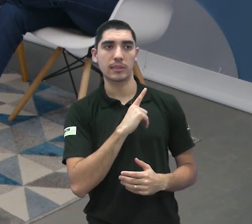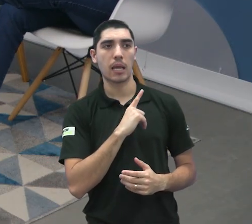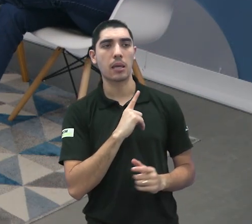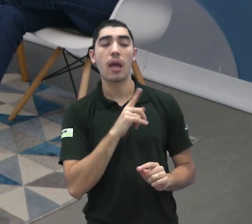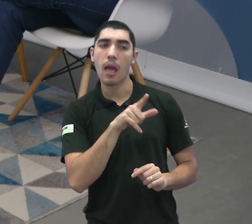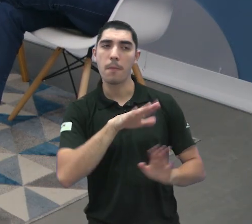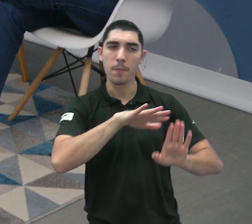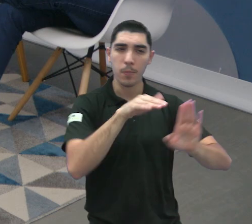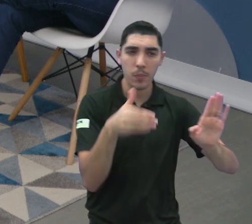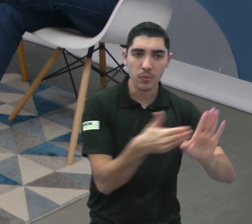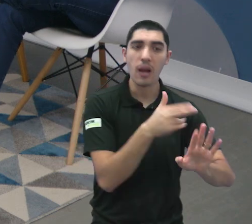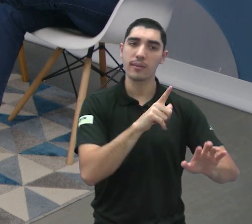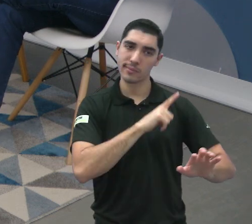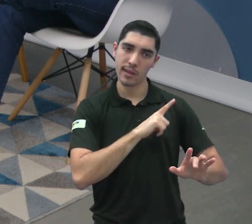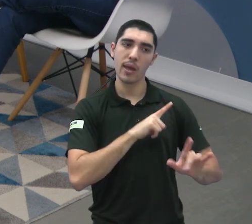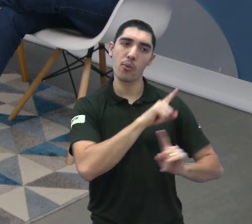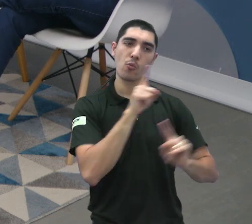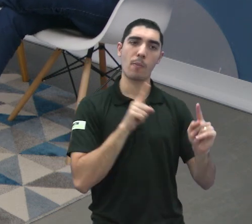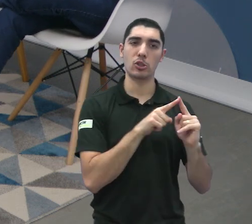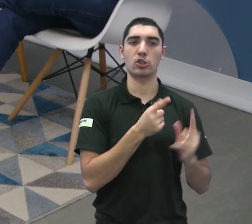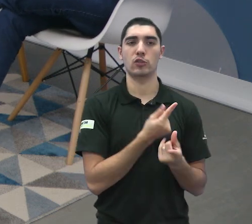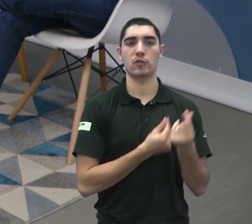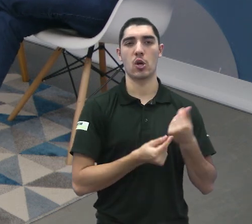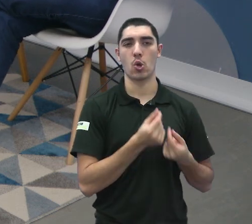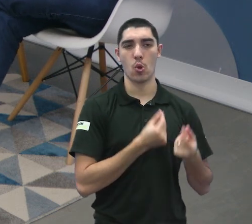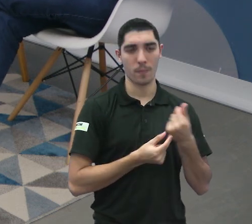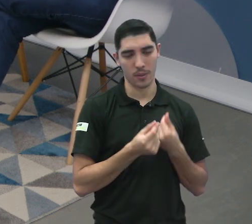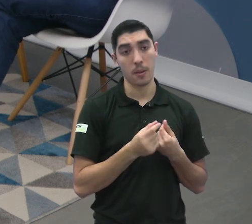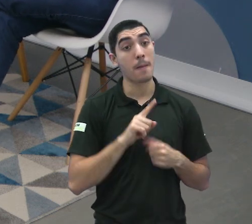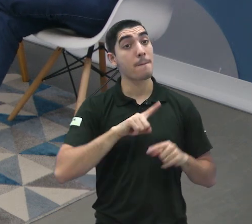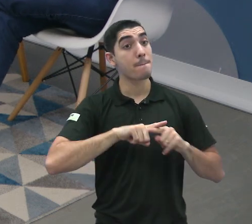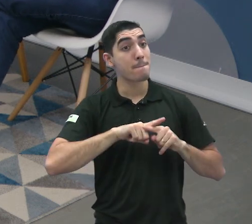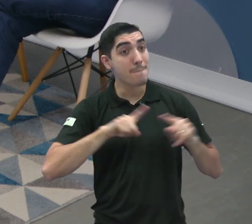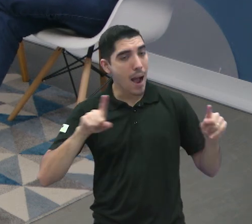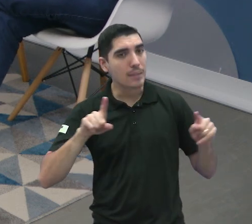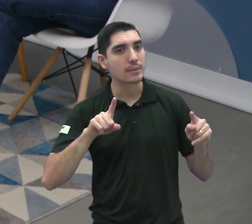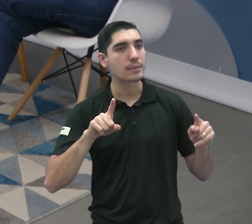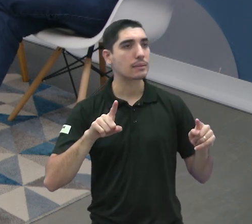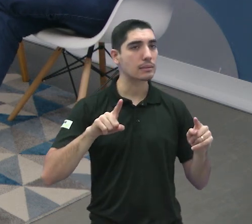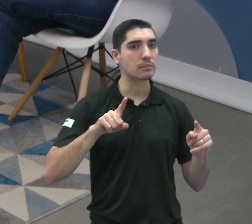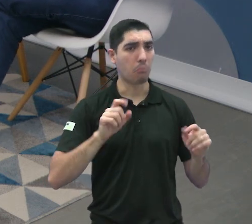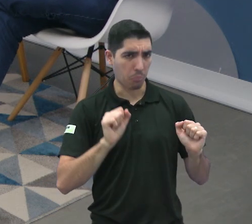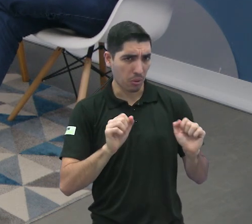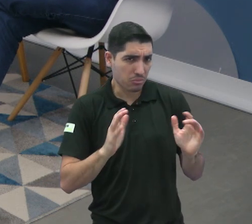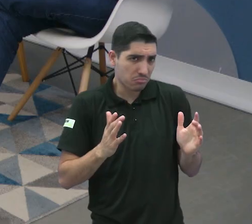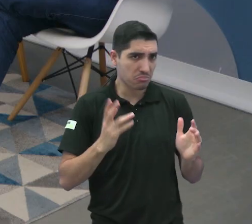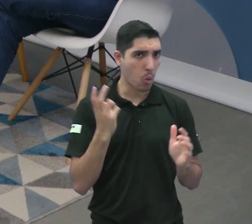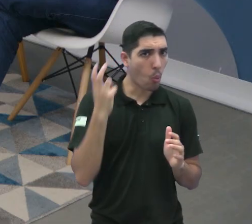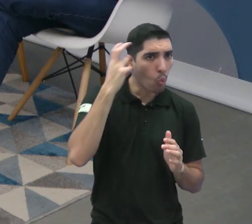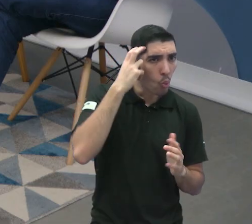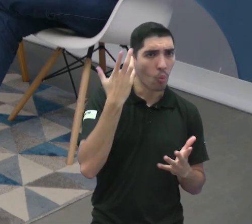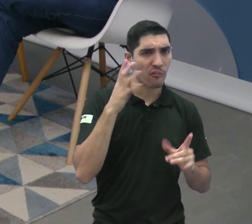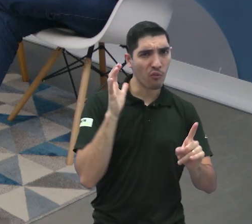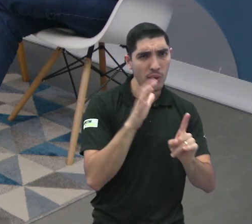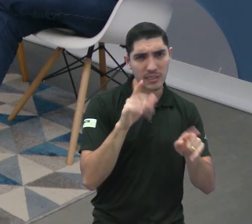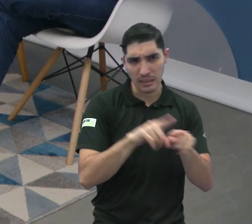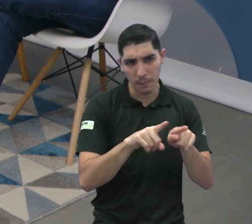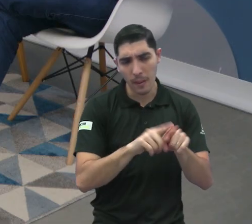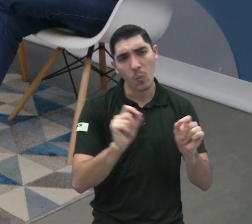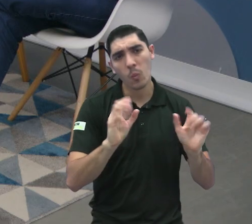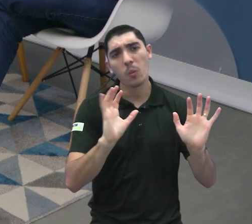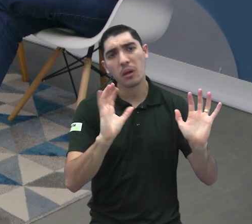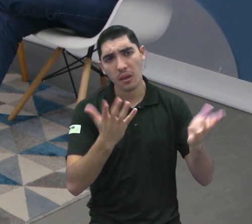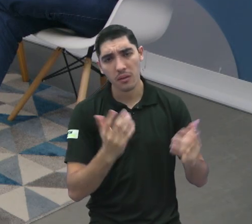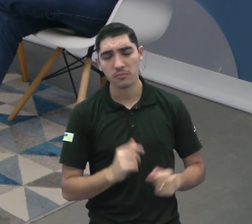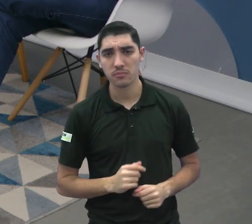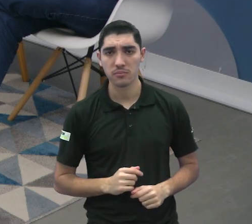vezes econômica, mas a justificativa que se é discutida acaba sendo uma questão cultural, por exemplo? Eu acho que, mais